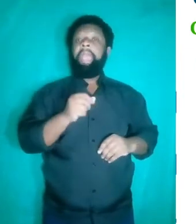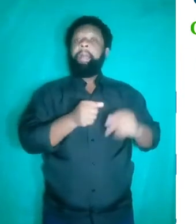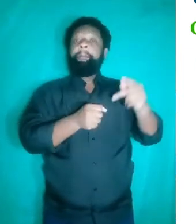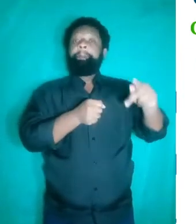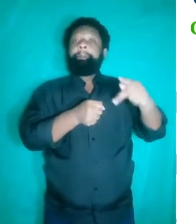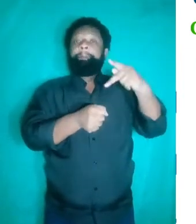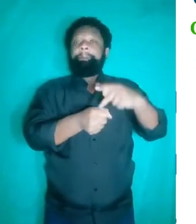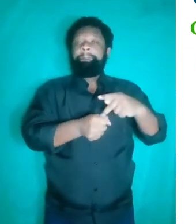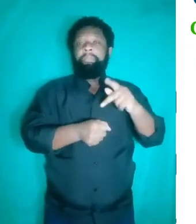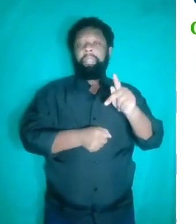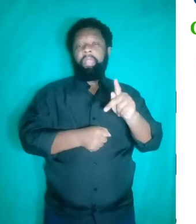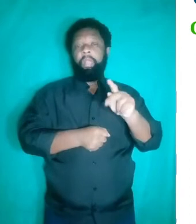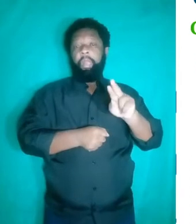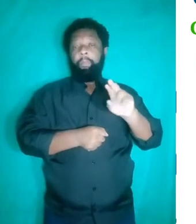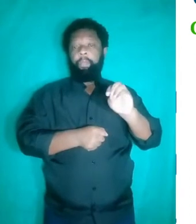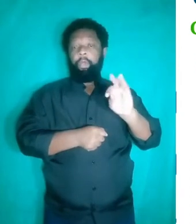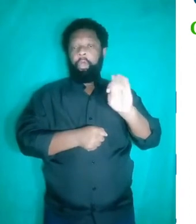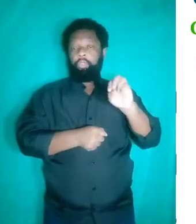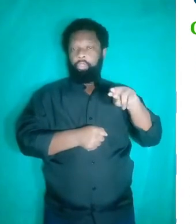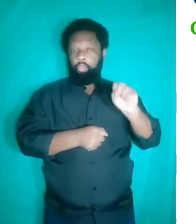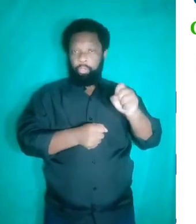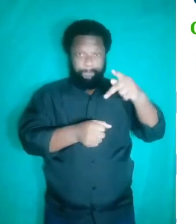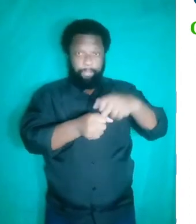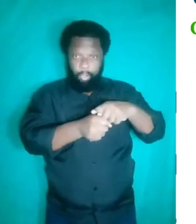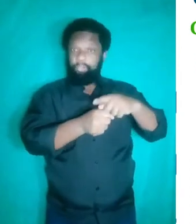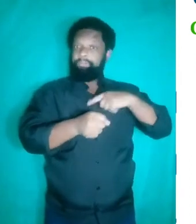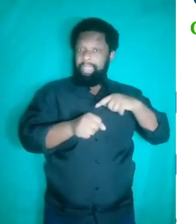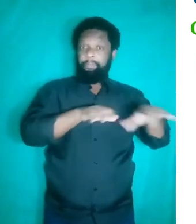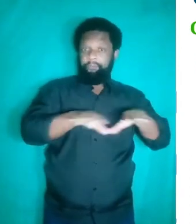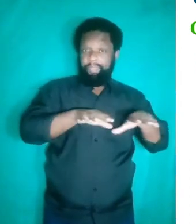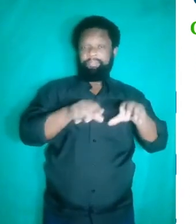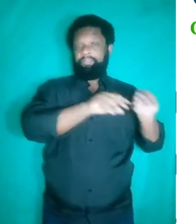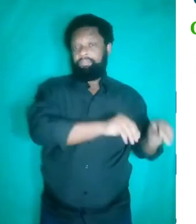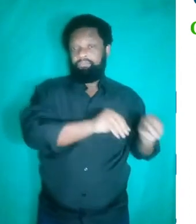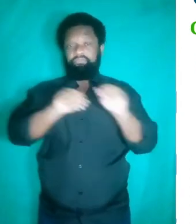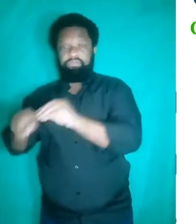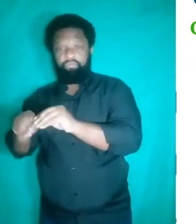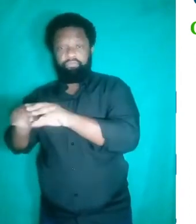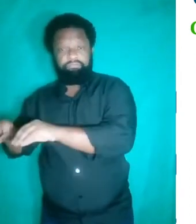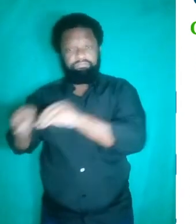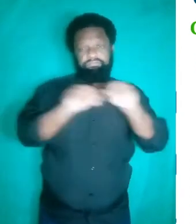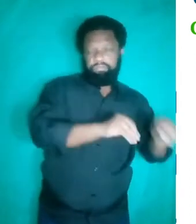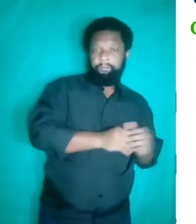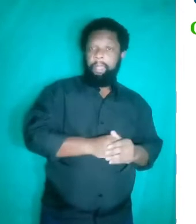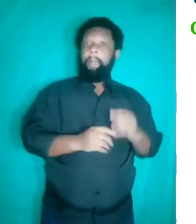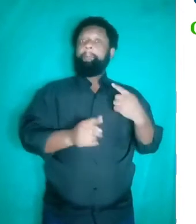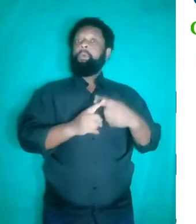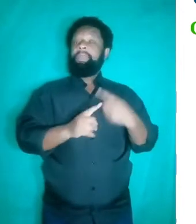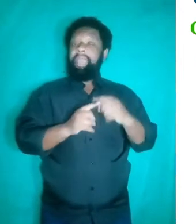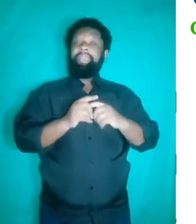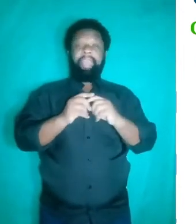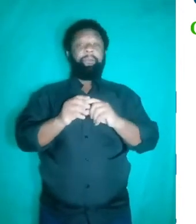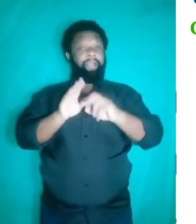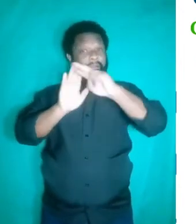prótons irão se mover, cargas positivas irão se mover, ok? Esse vai ser o nosso sentido convencional, porque pensar nas